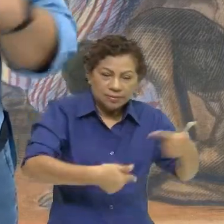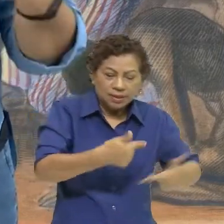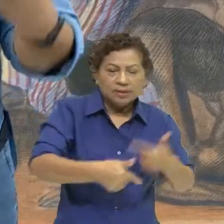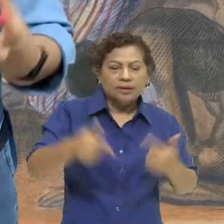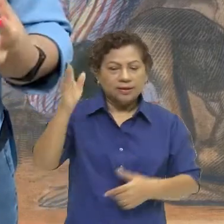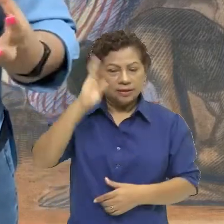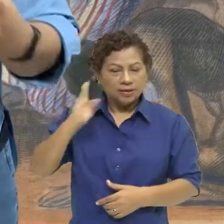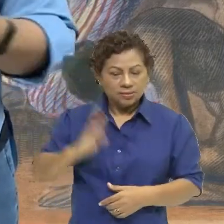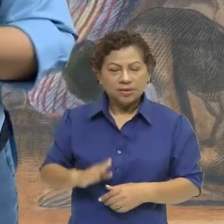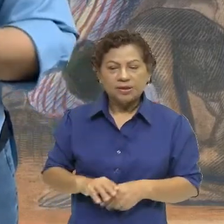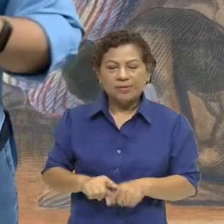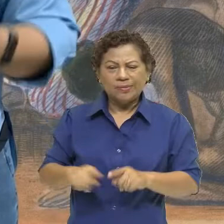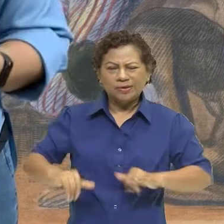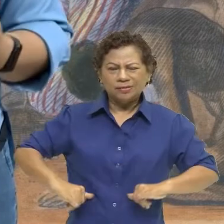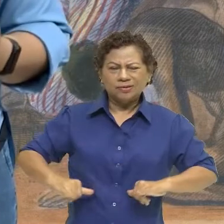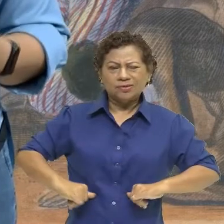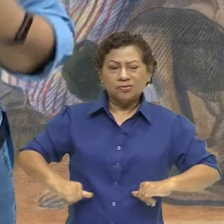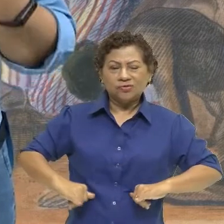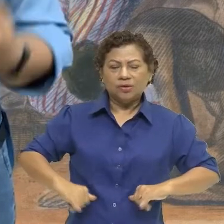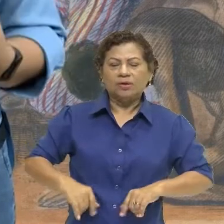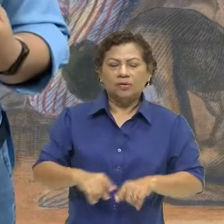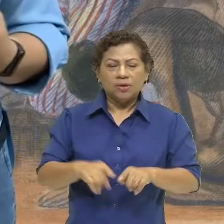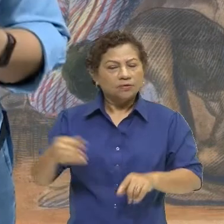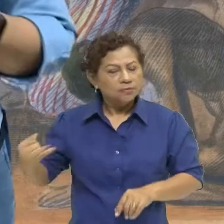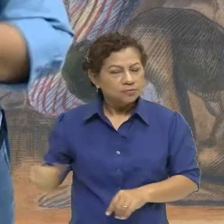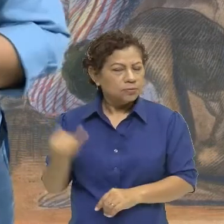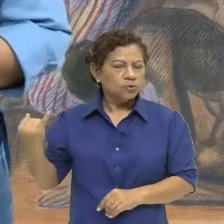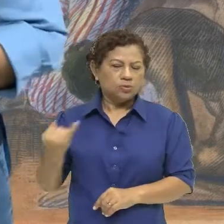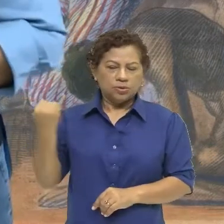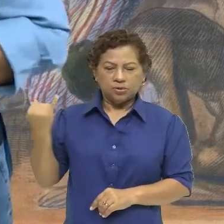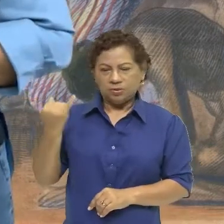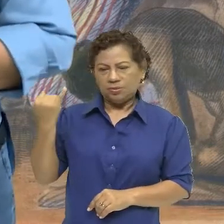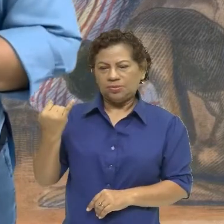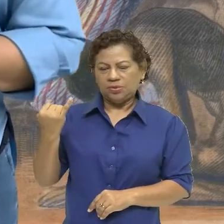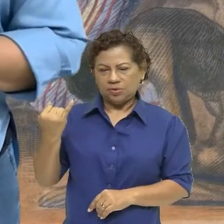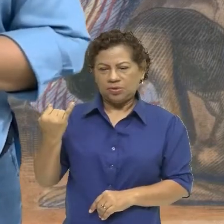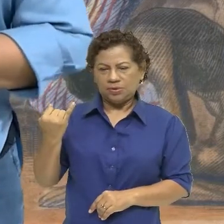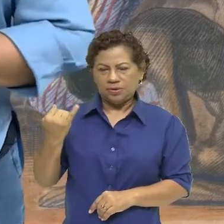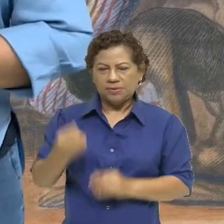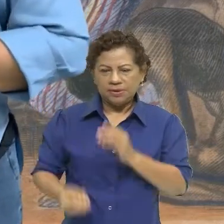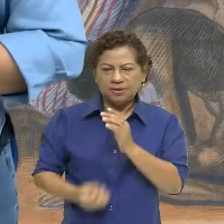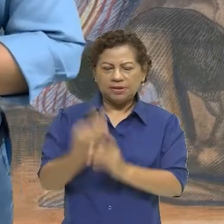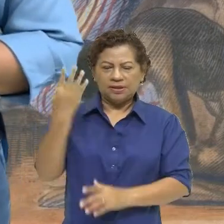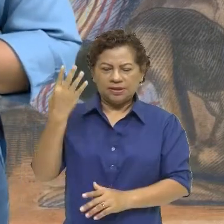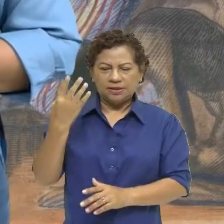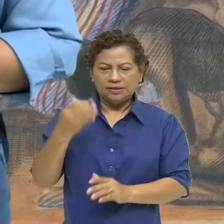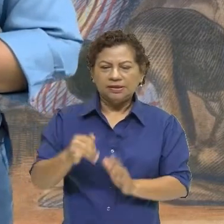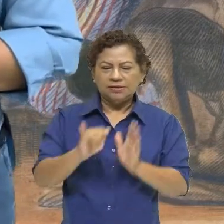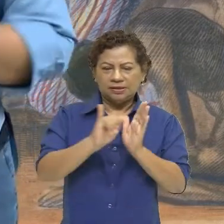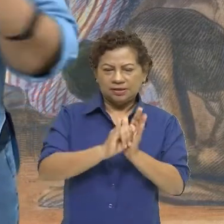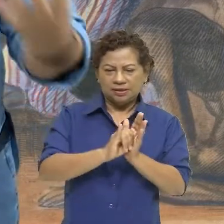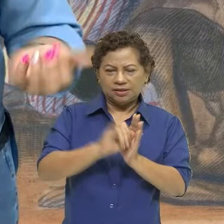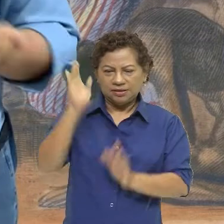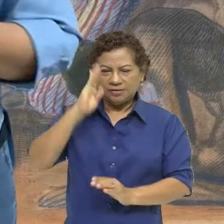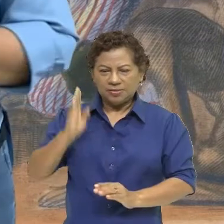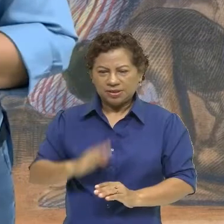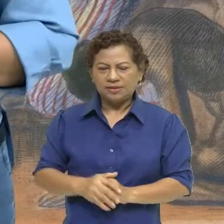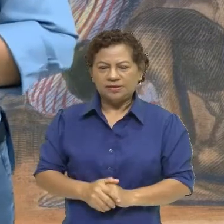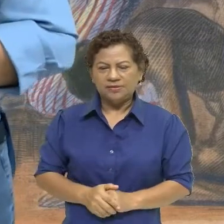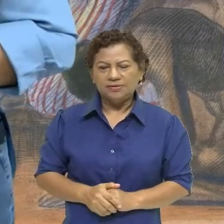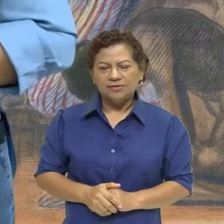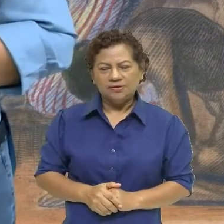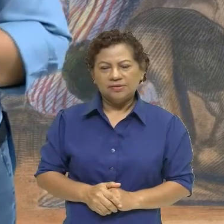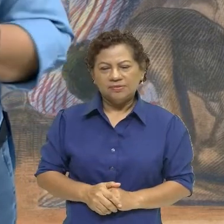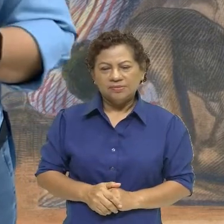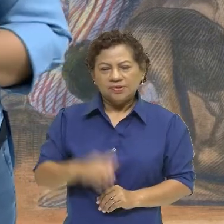condições acabam sendo um elemento fundamental da formação da nossa identidade. Espero ter contribuído com